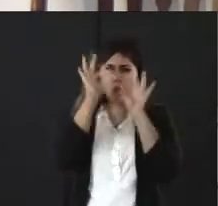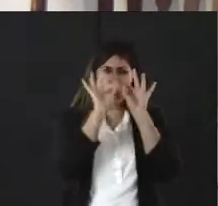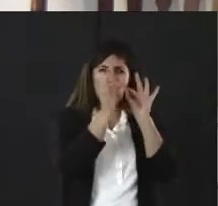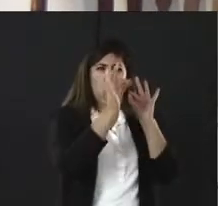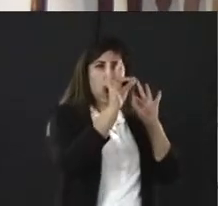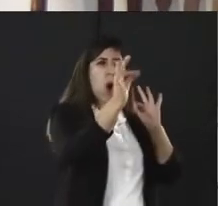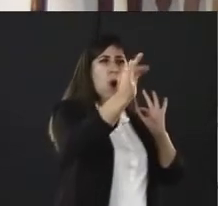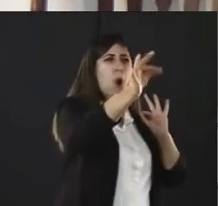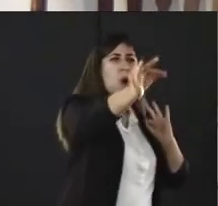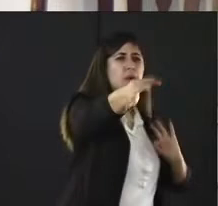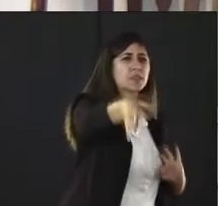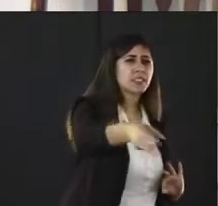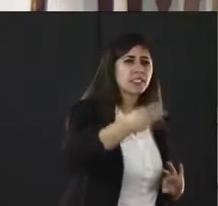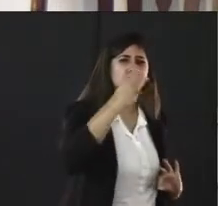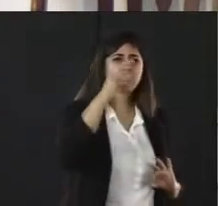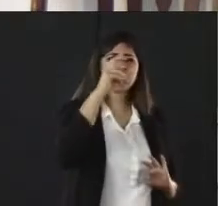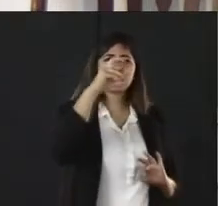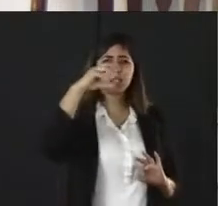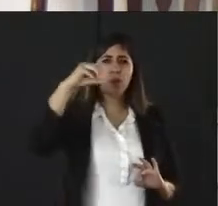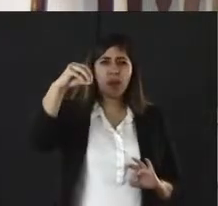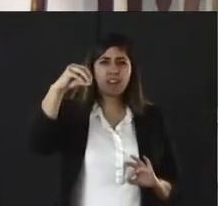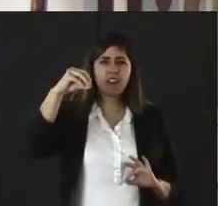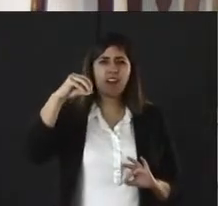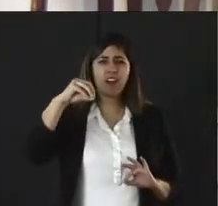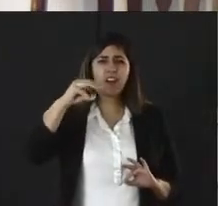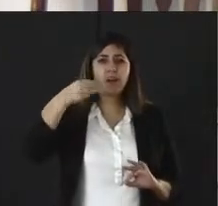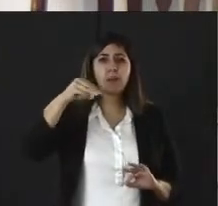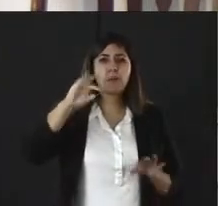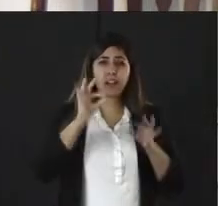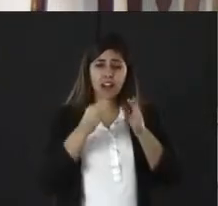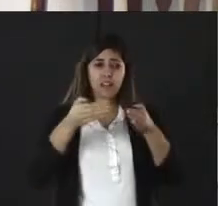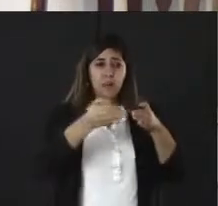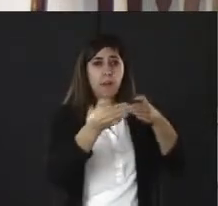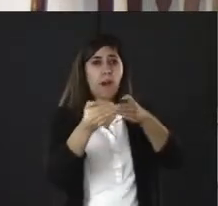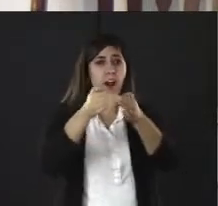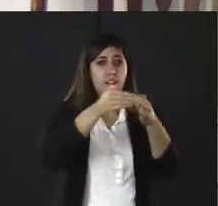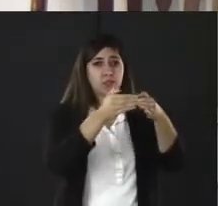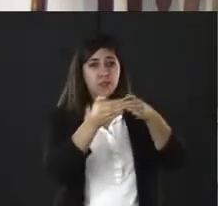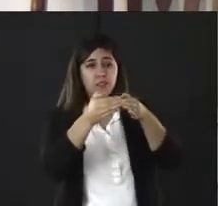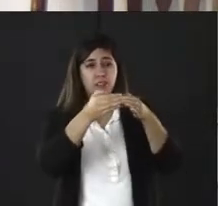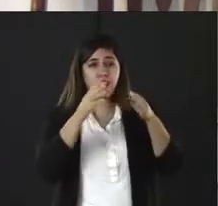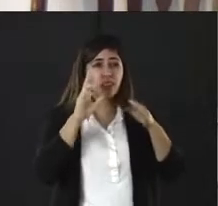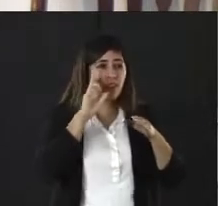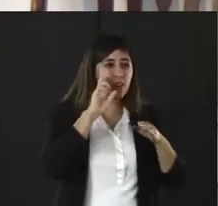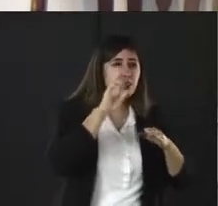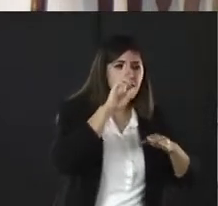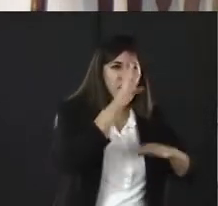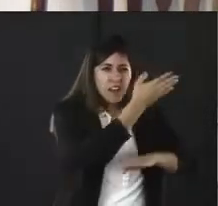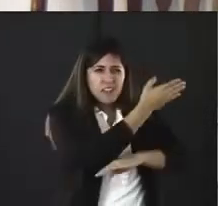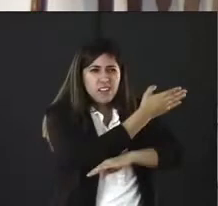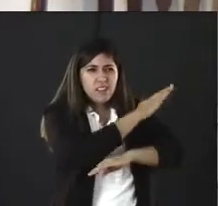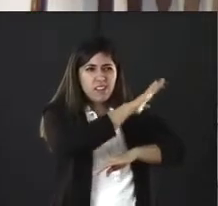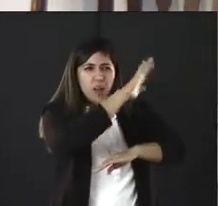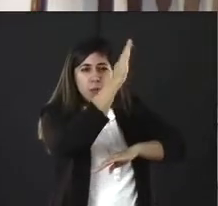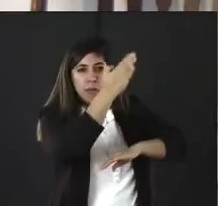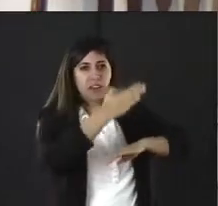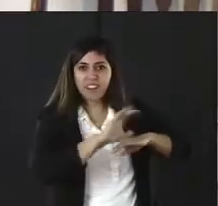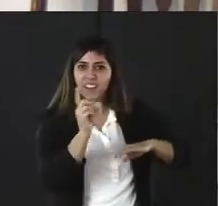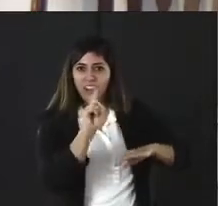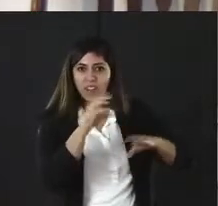cinquenta milhas náuticas é possível identificar terra mas não se vê a terra se vê o